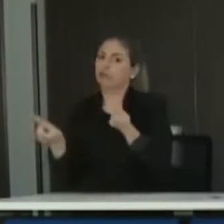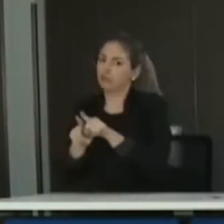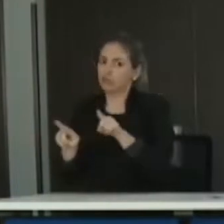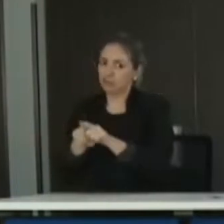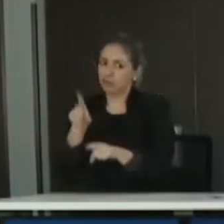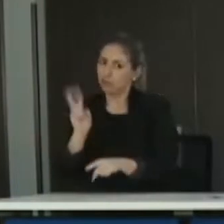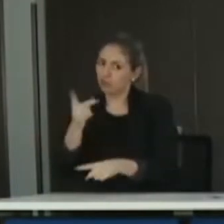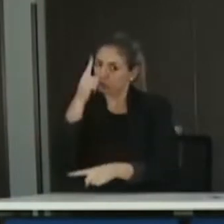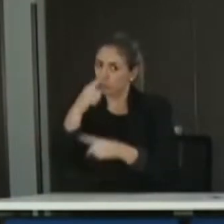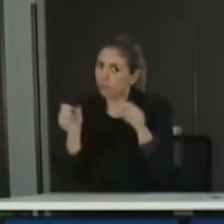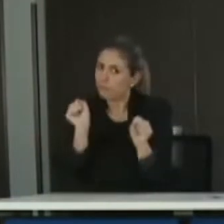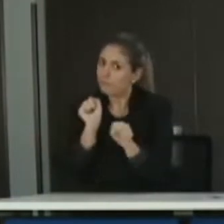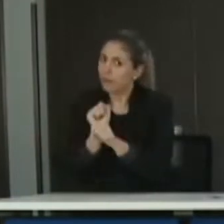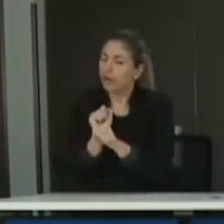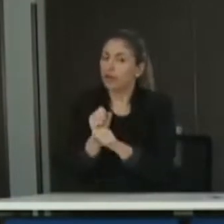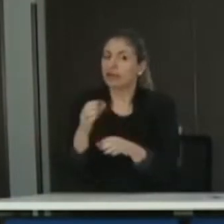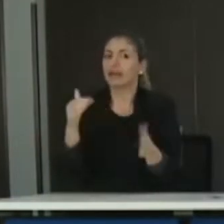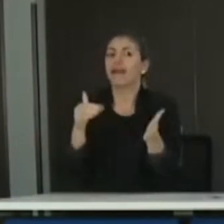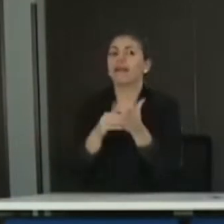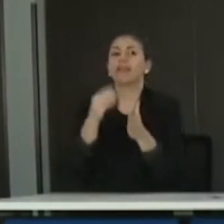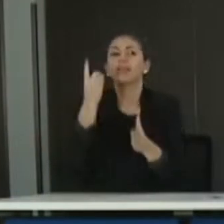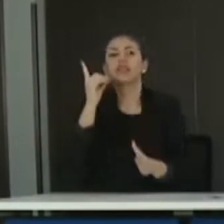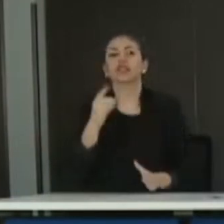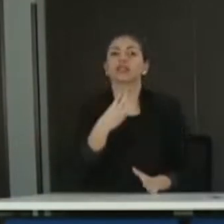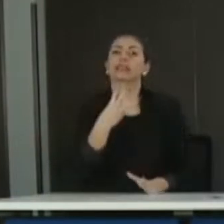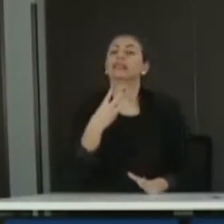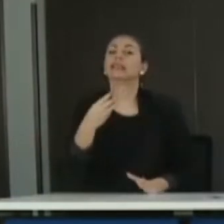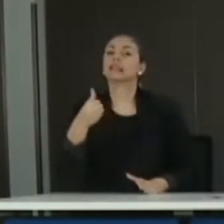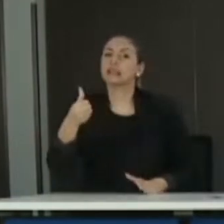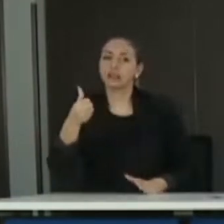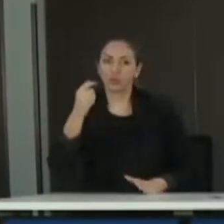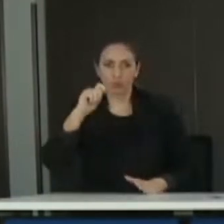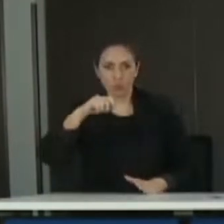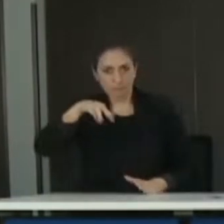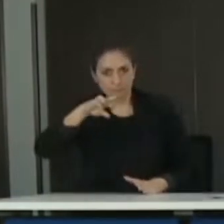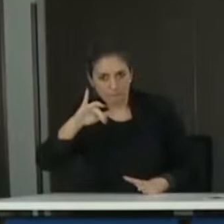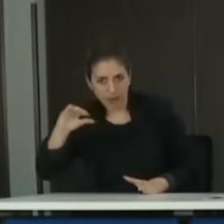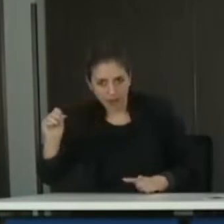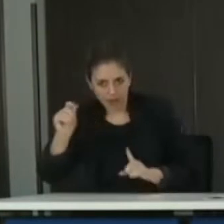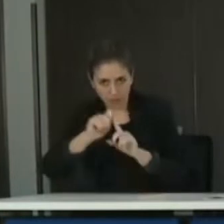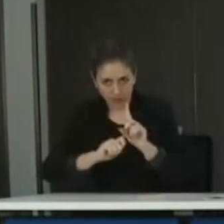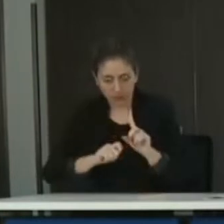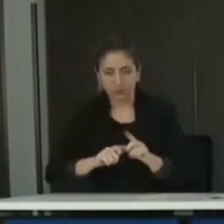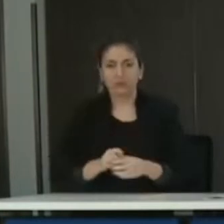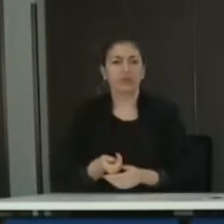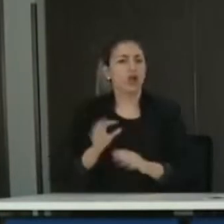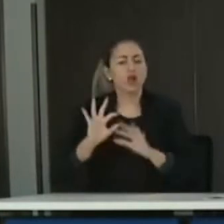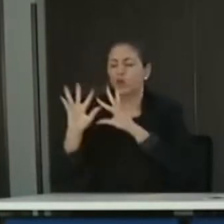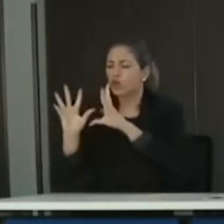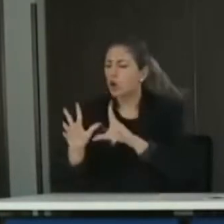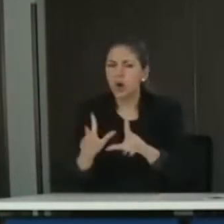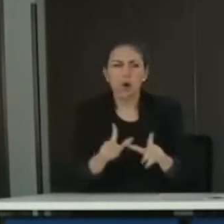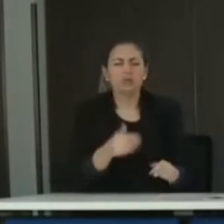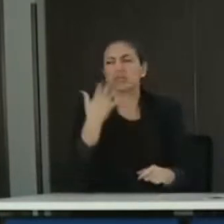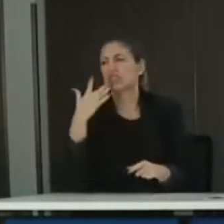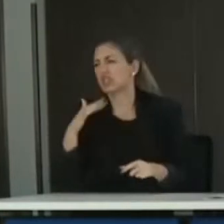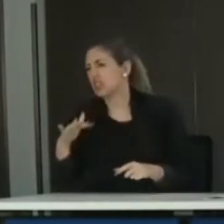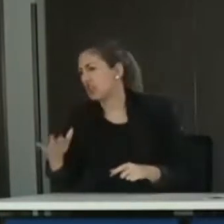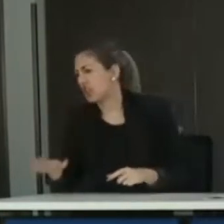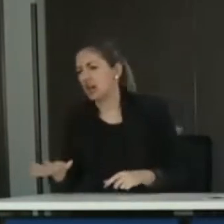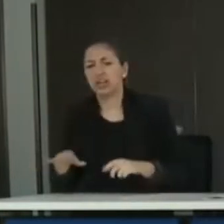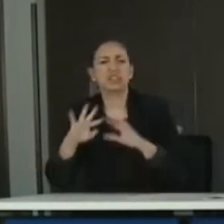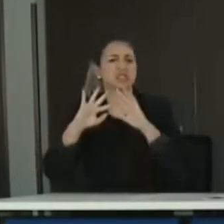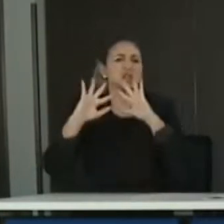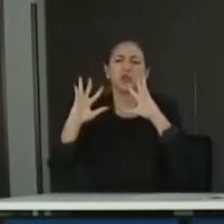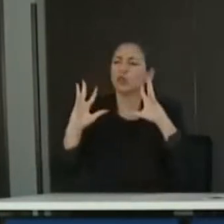ensino municipal estadual e federal incluindo a educação infantil ensino fundamental nível médio educação de